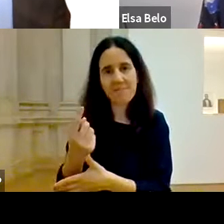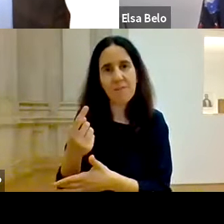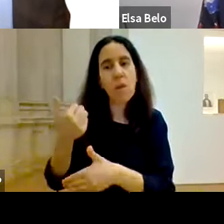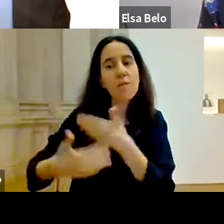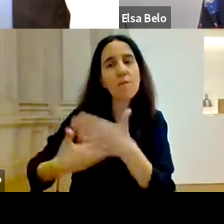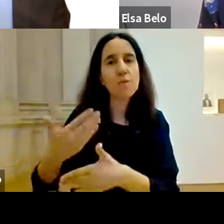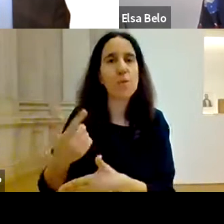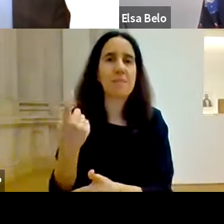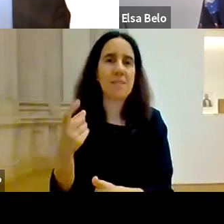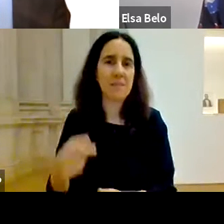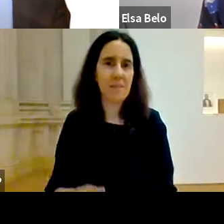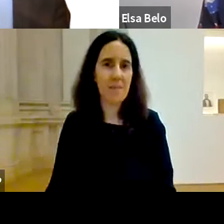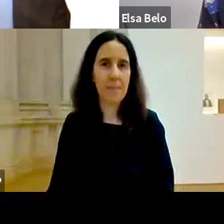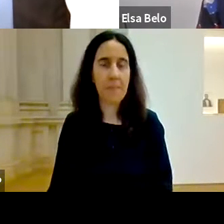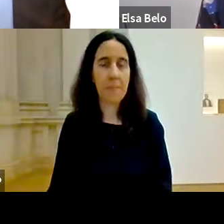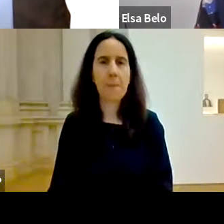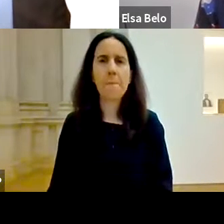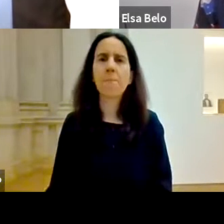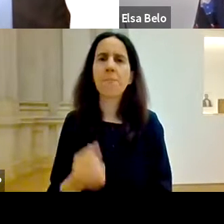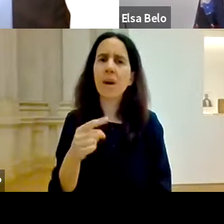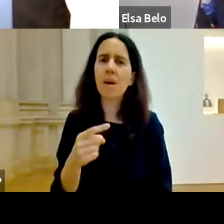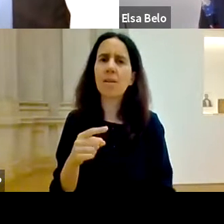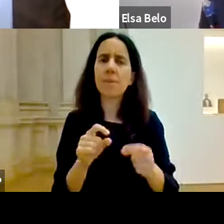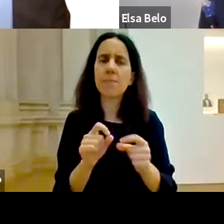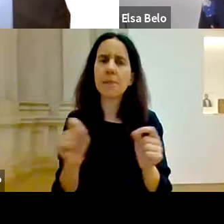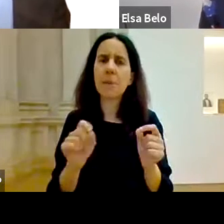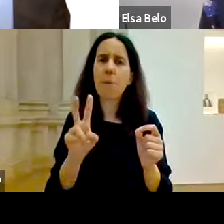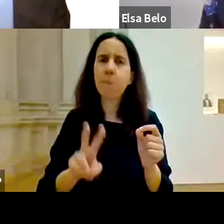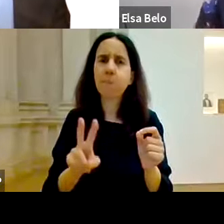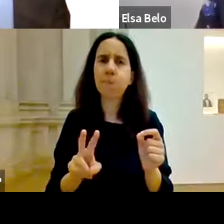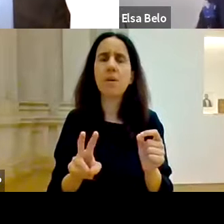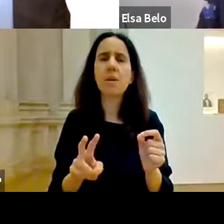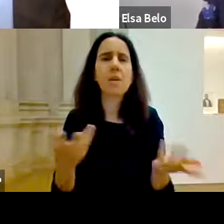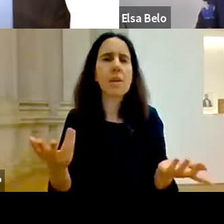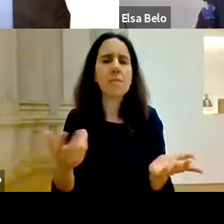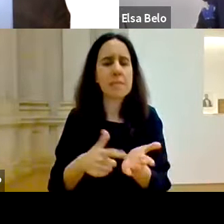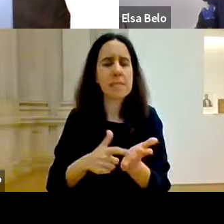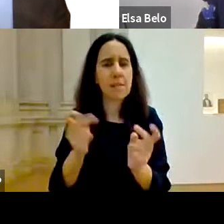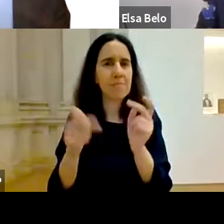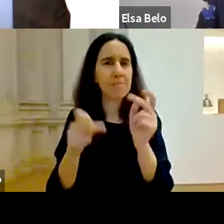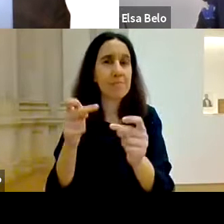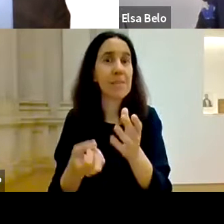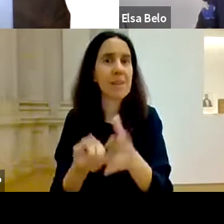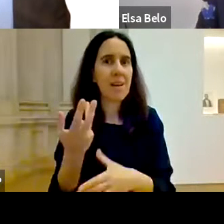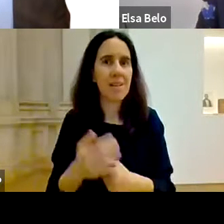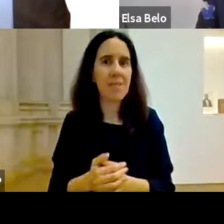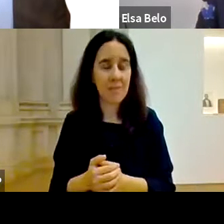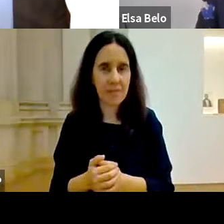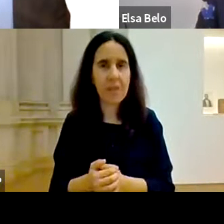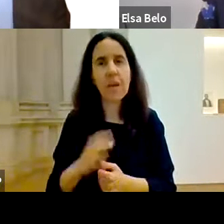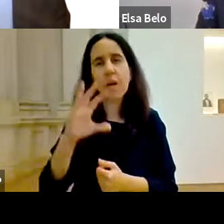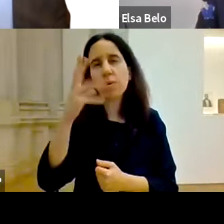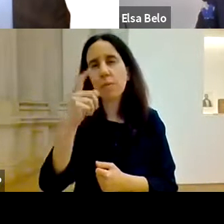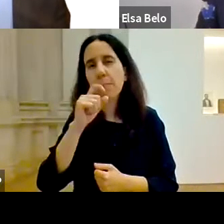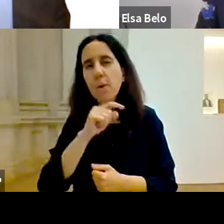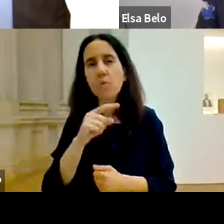funcione. Há depois uma segunda etapa, que é a etapa de criar a necessidade. E isso pode acontecer por as